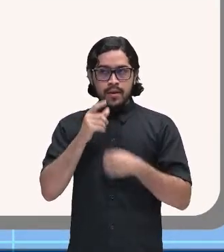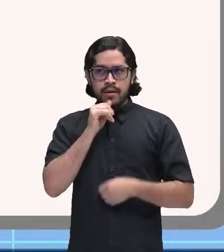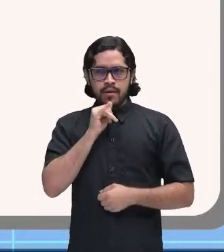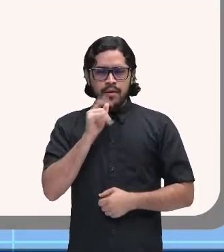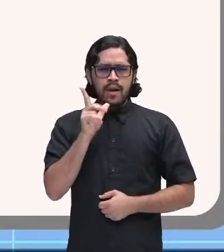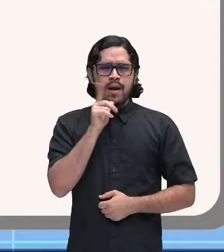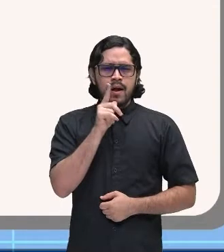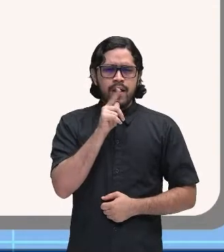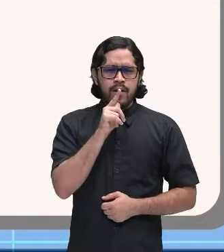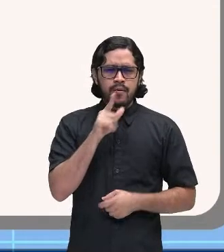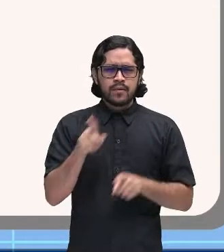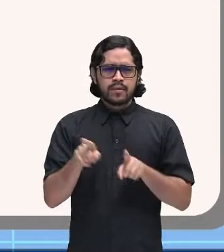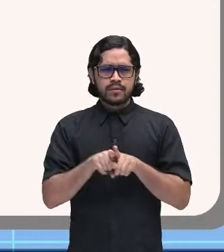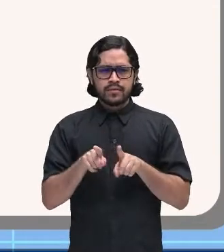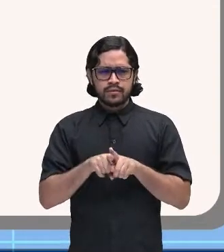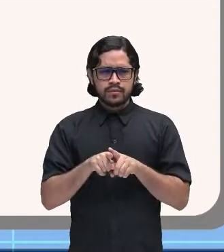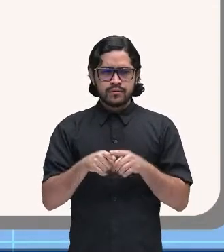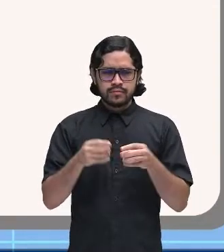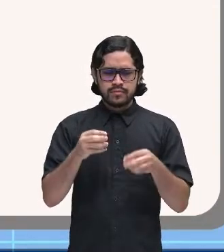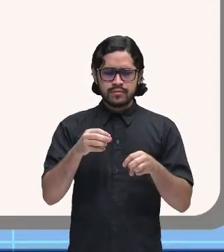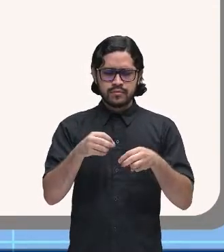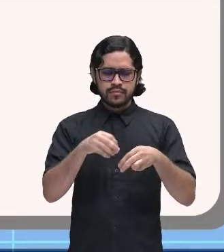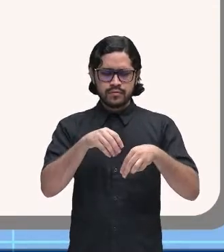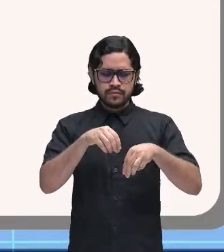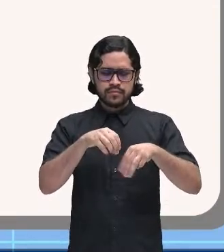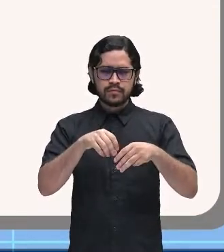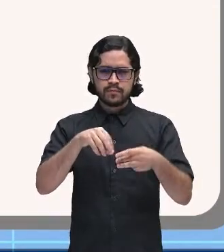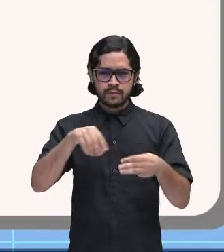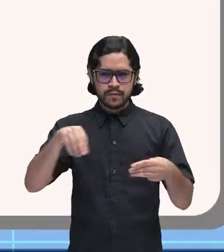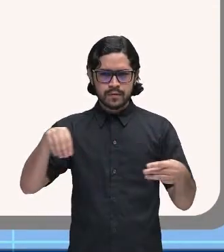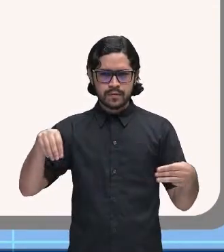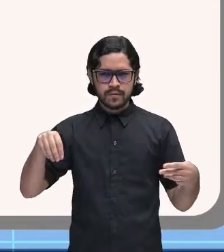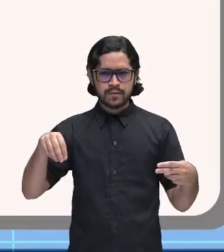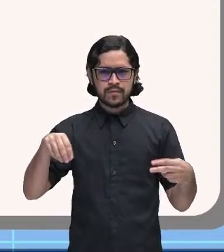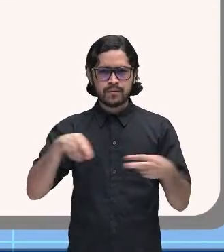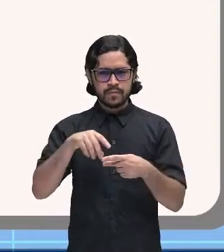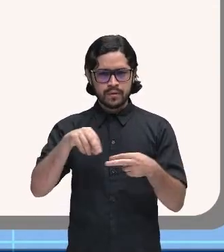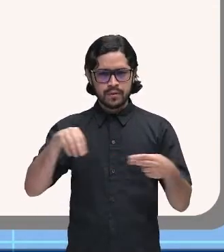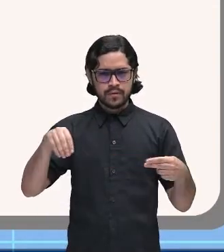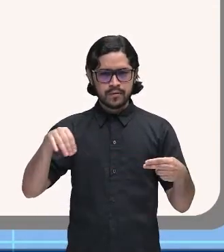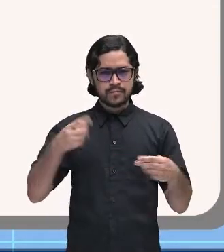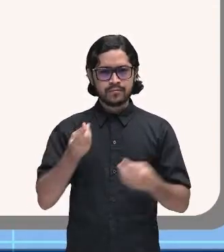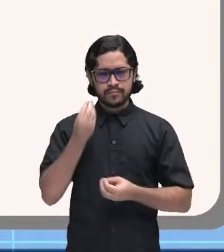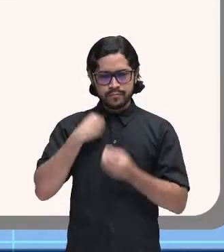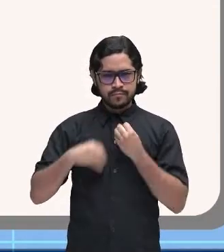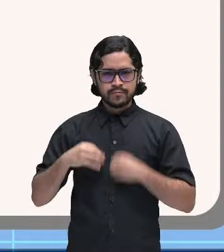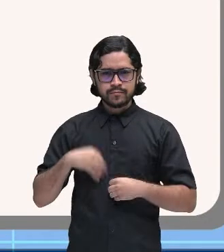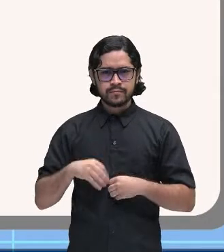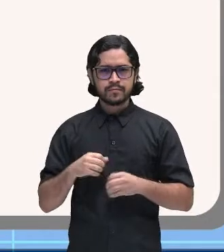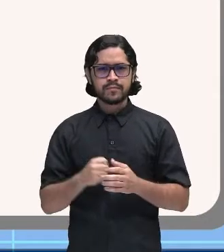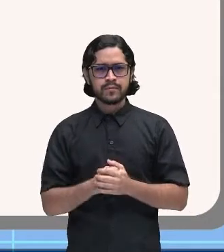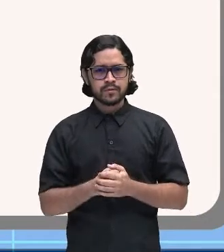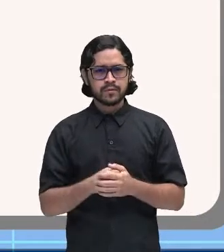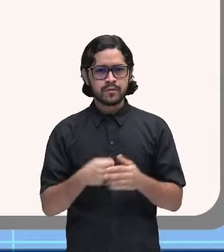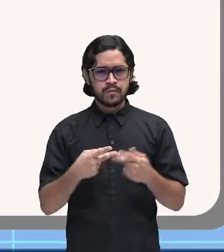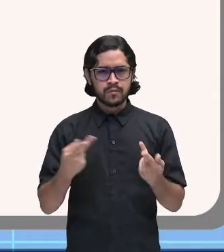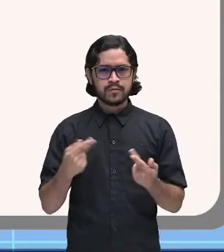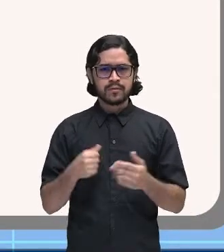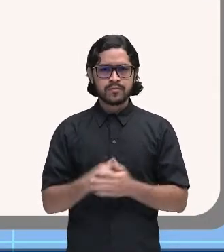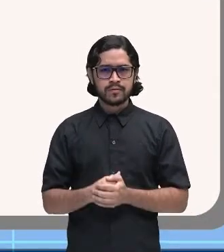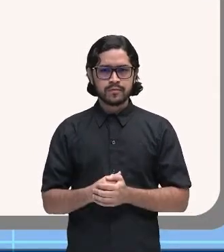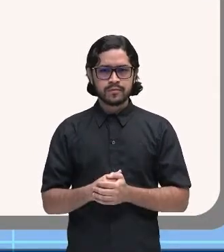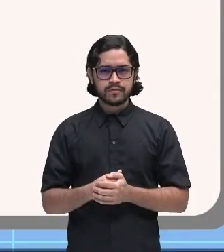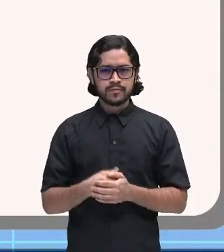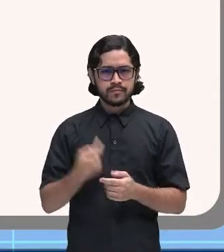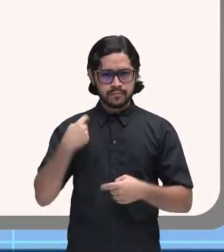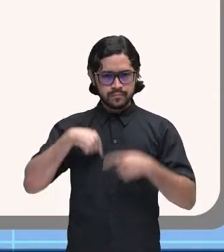sais minerais, através dos capilares sanguíneos, né, assim como os nutrientes também que serão degradados, na mucosa do intestino,